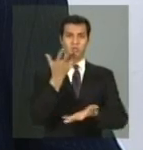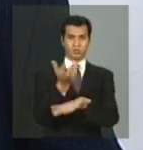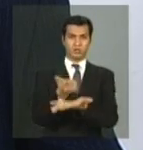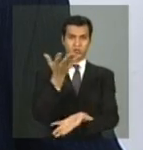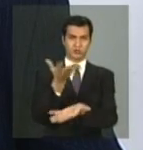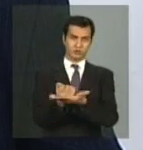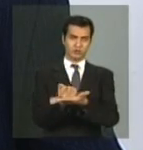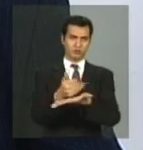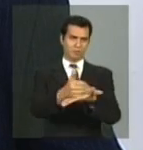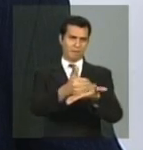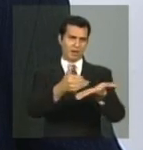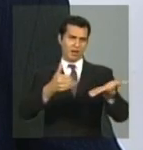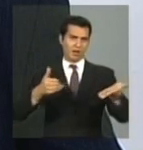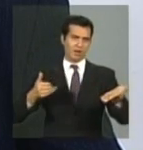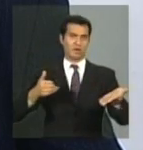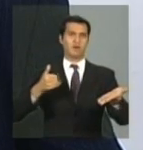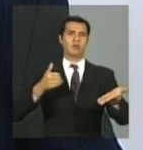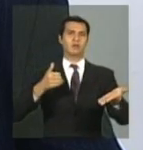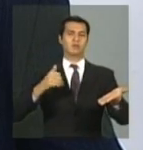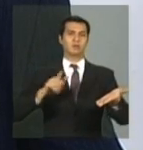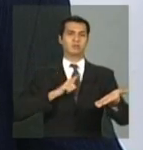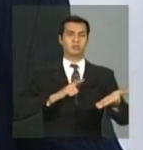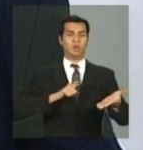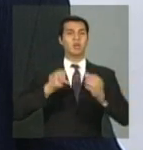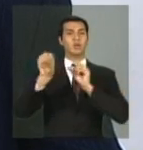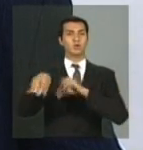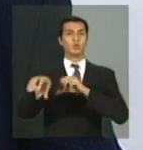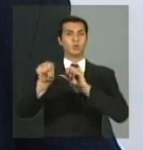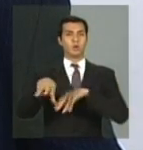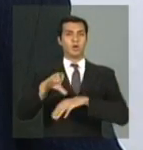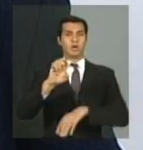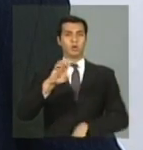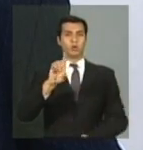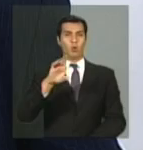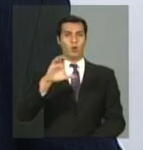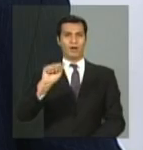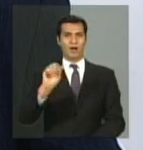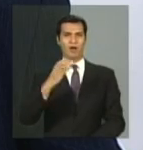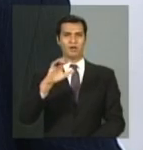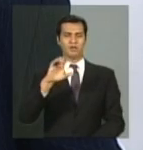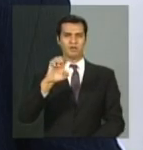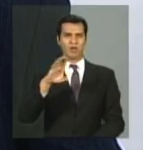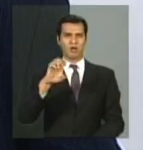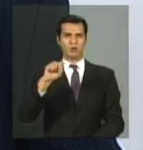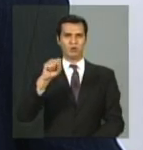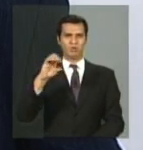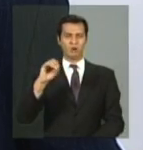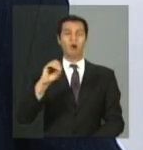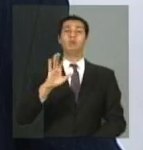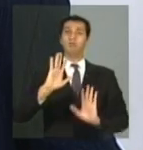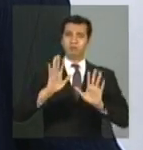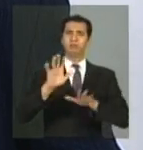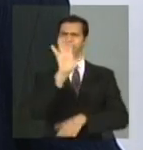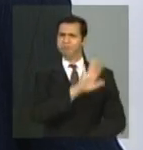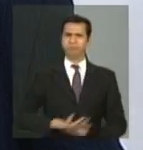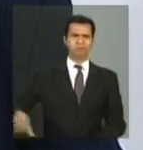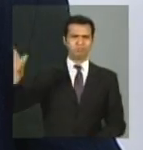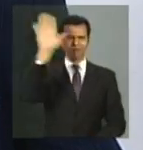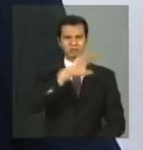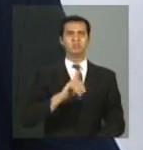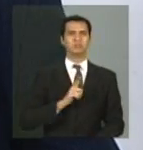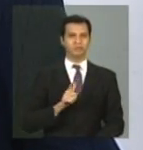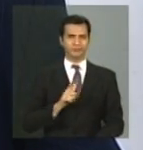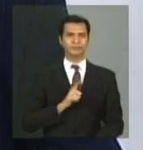tenha do Educacenso, coisa que já é feito em nível nacional também, um batimento. Uma